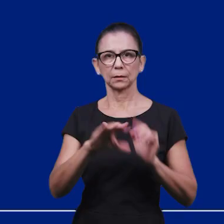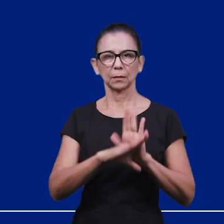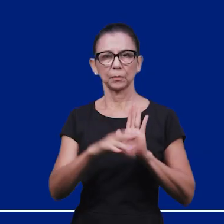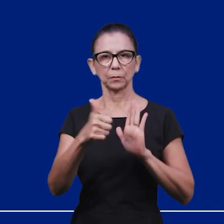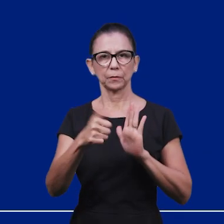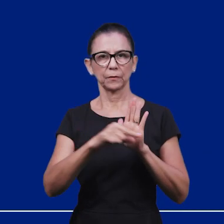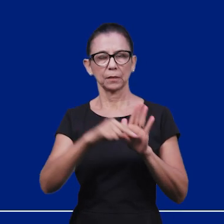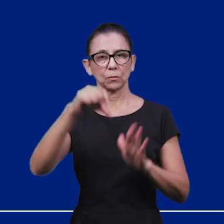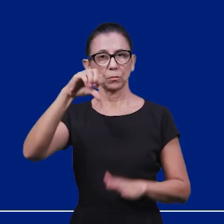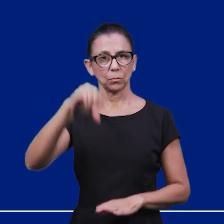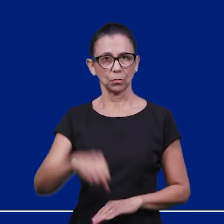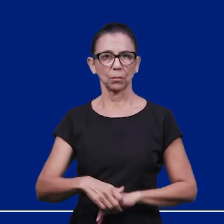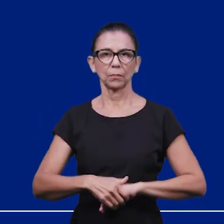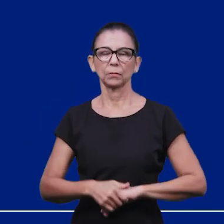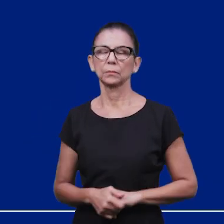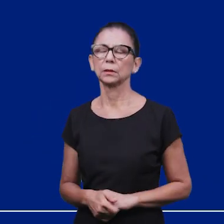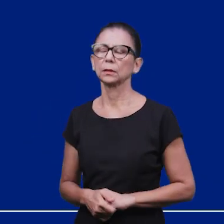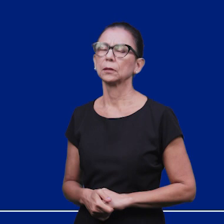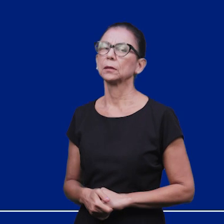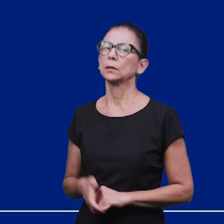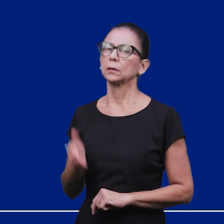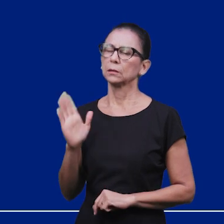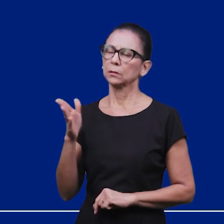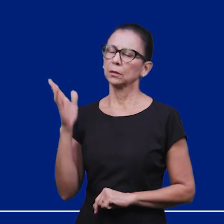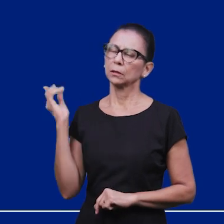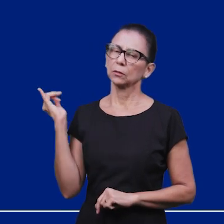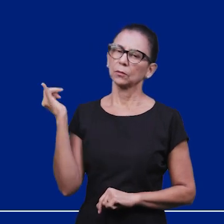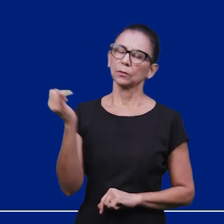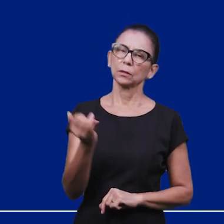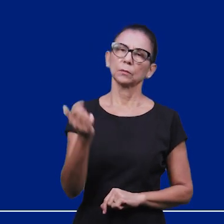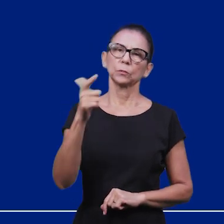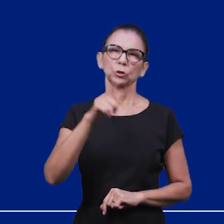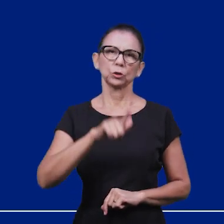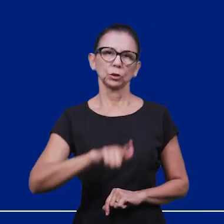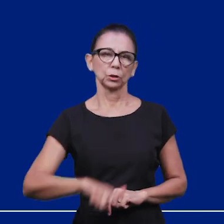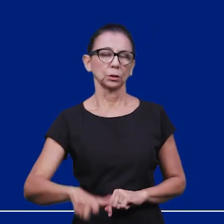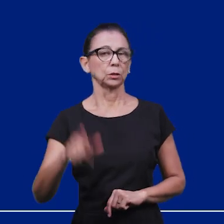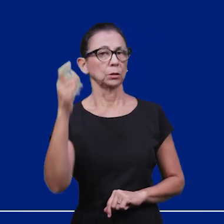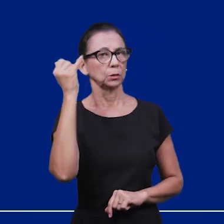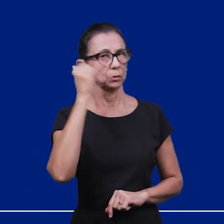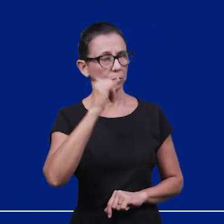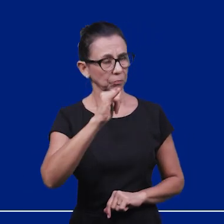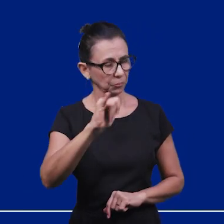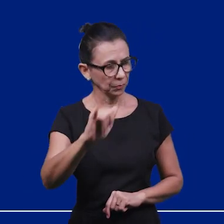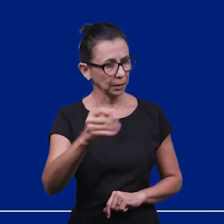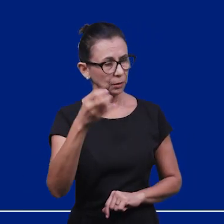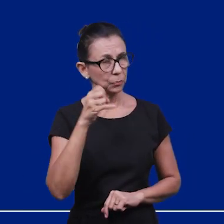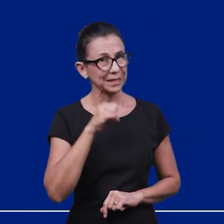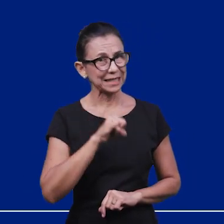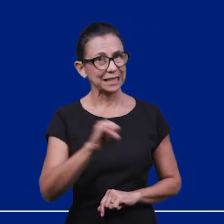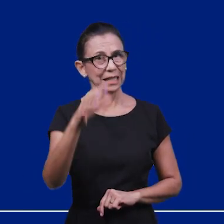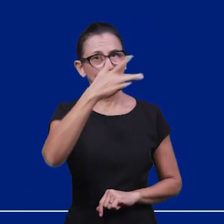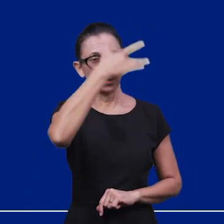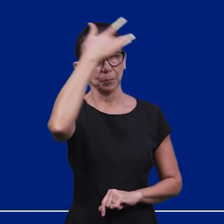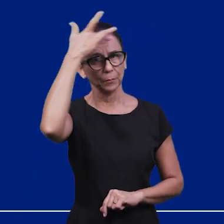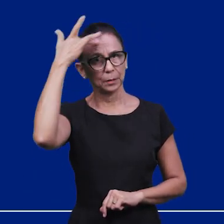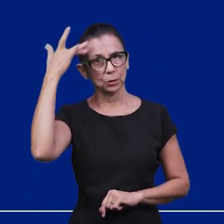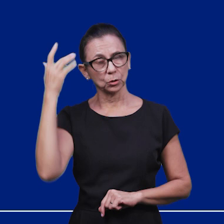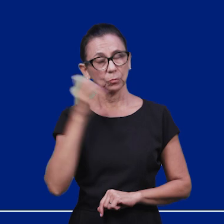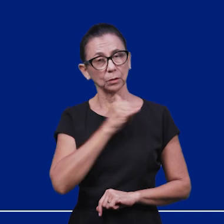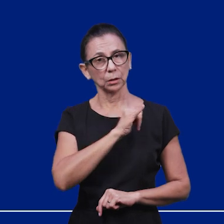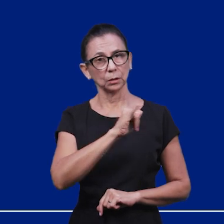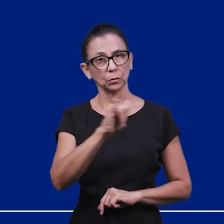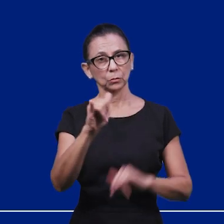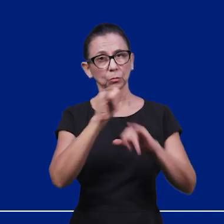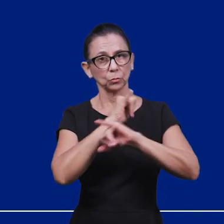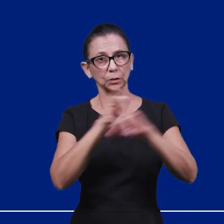assim: assim como já vos dissemos, agora de novo também vos digo, se alguém vos anunciar